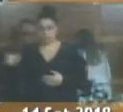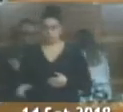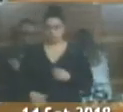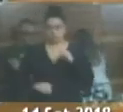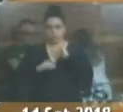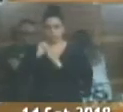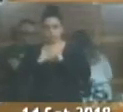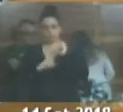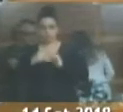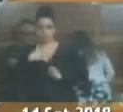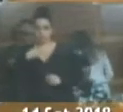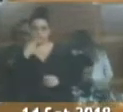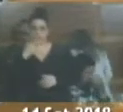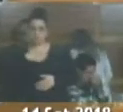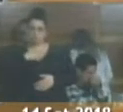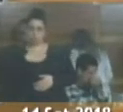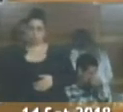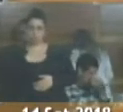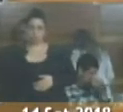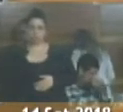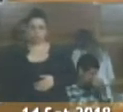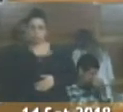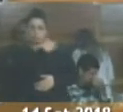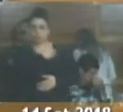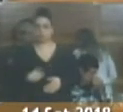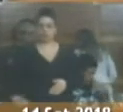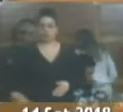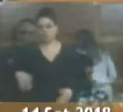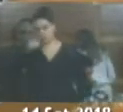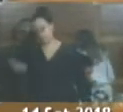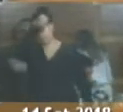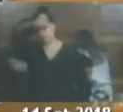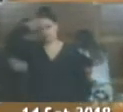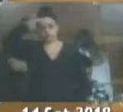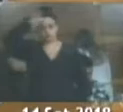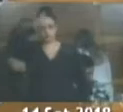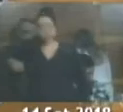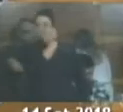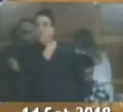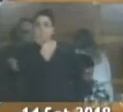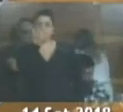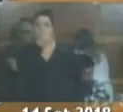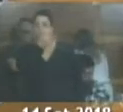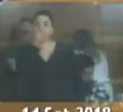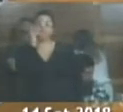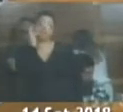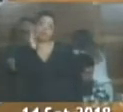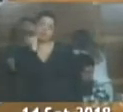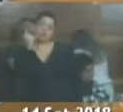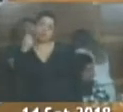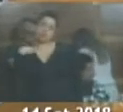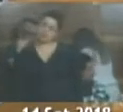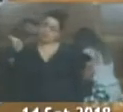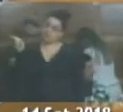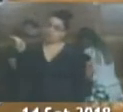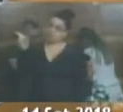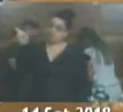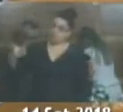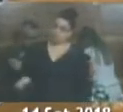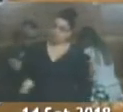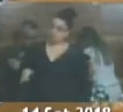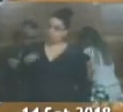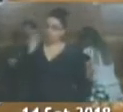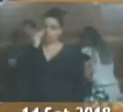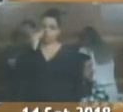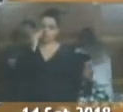eu respondo por mim e falo pelo governo do nosso prefeito Fernando Jordão, em nenhum momento ele tenta não